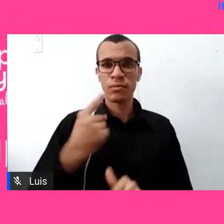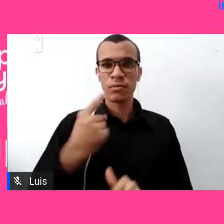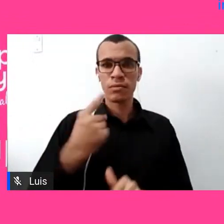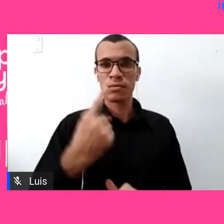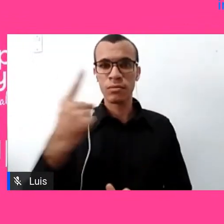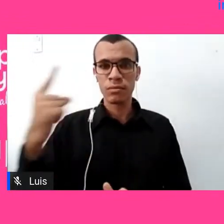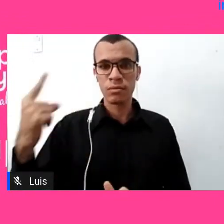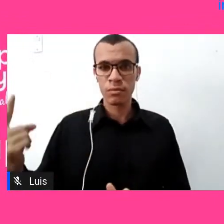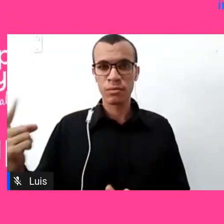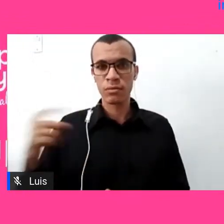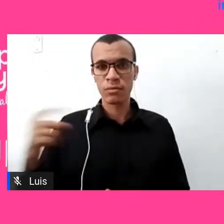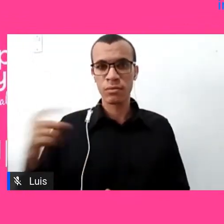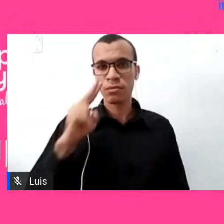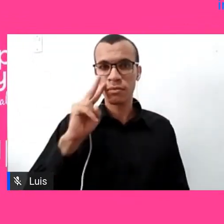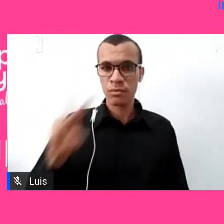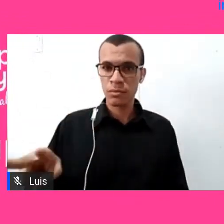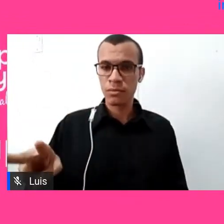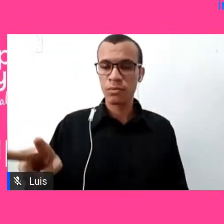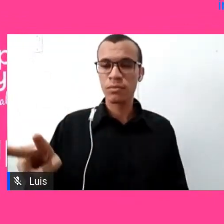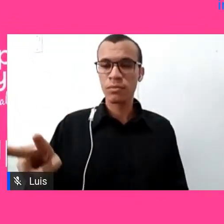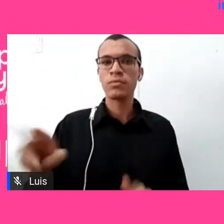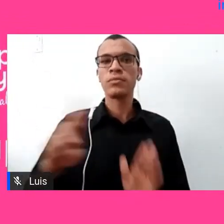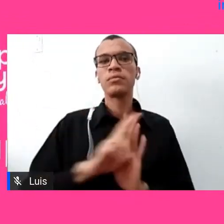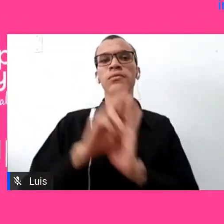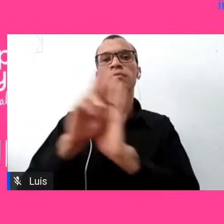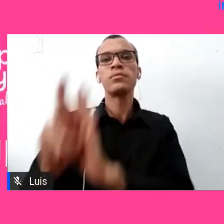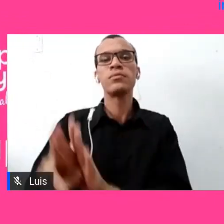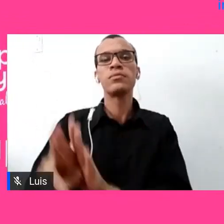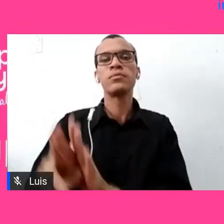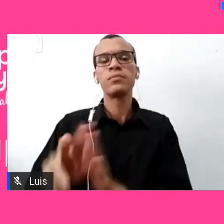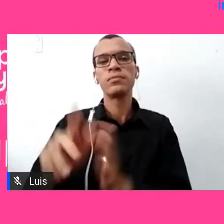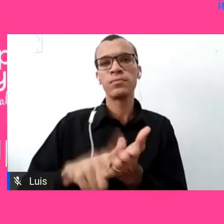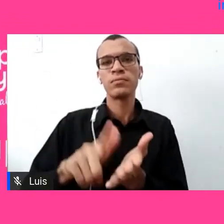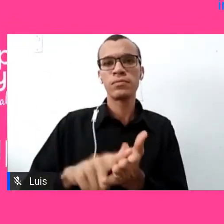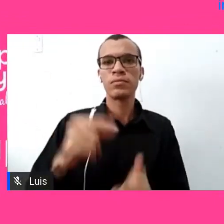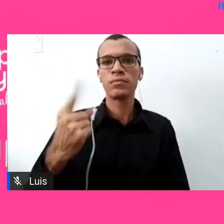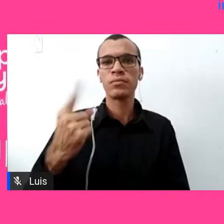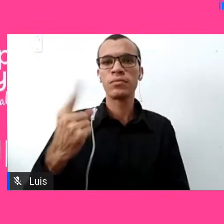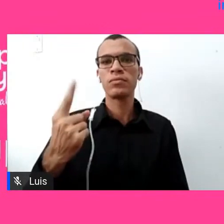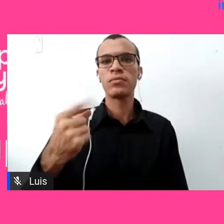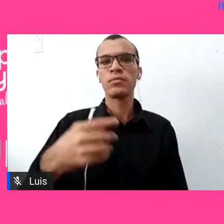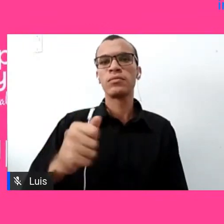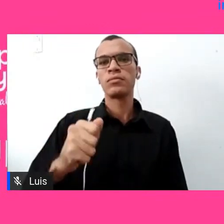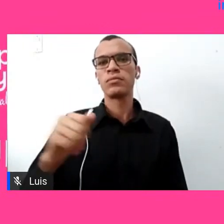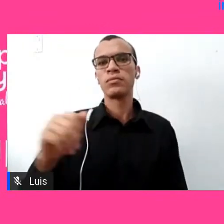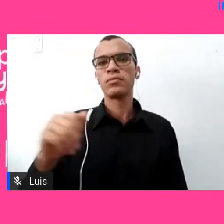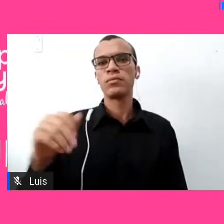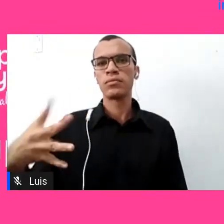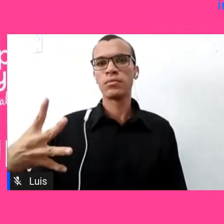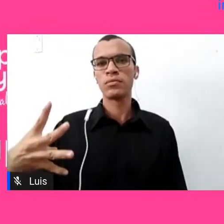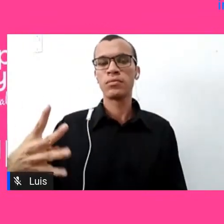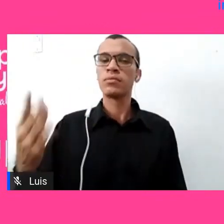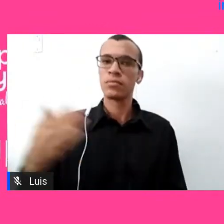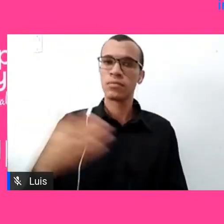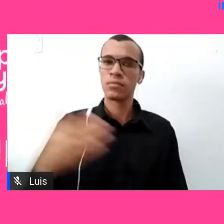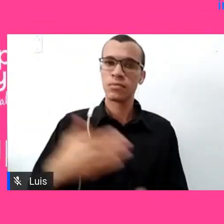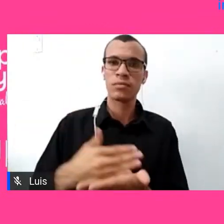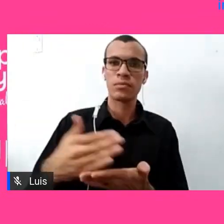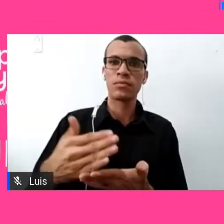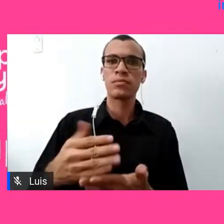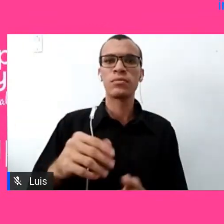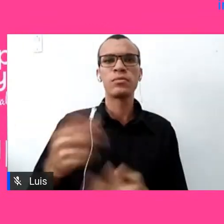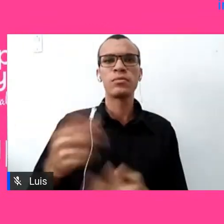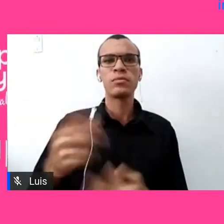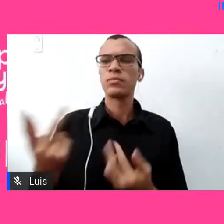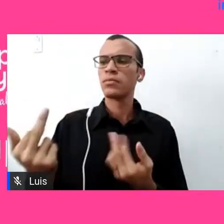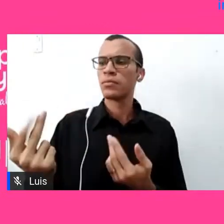ó, representa uma folha de papel A4. E a partir desse momento, é igual